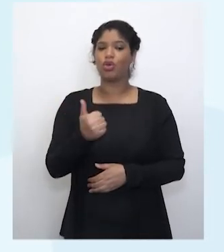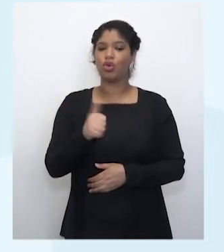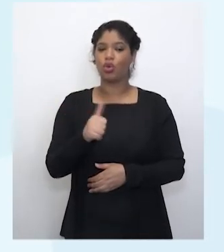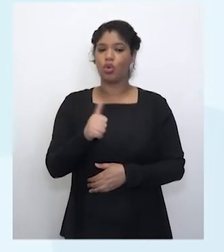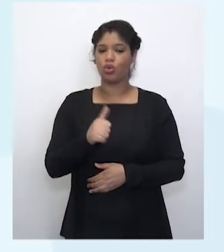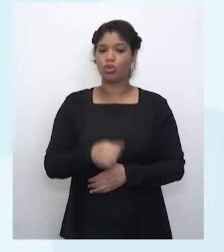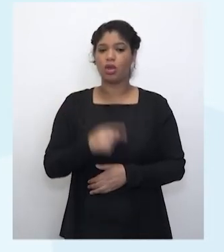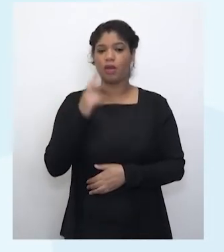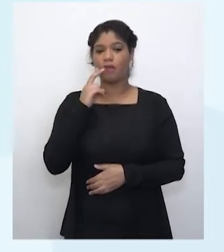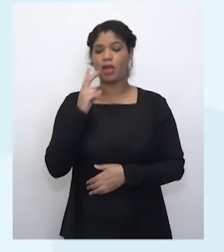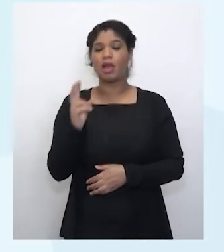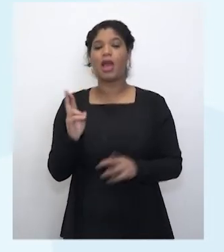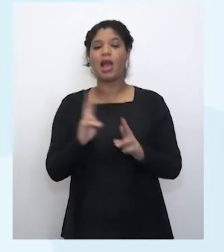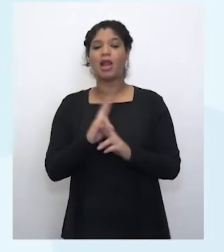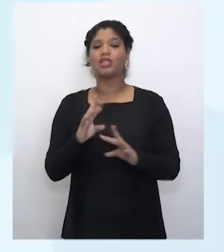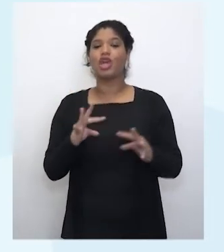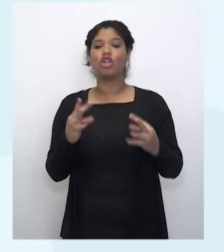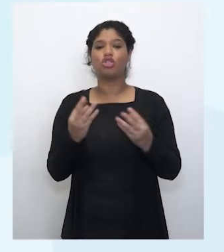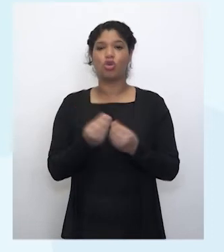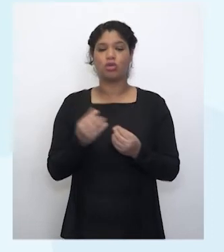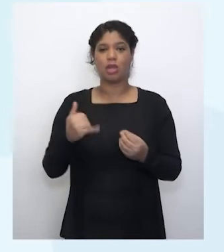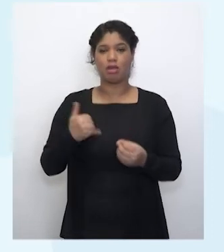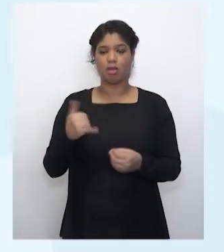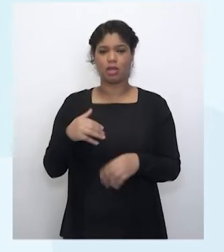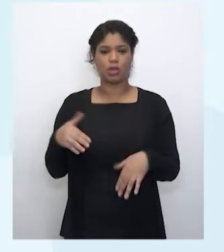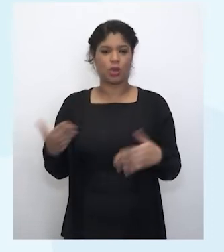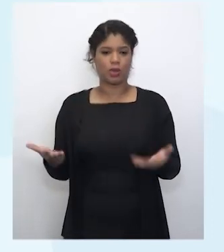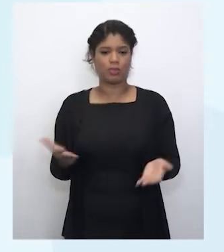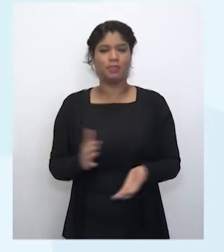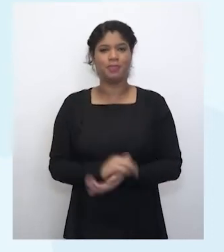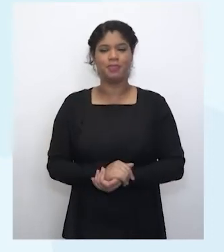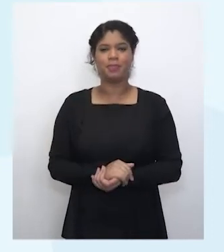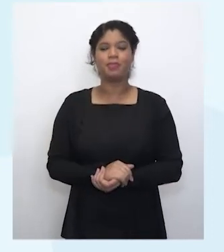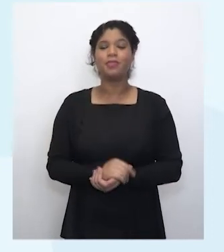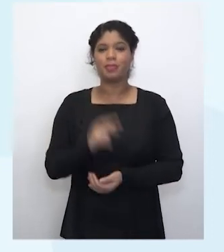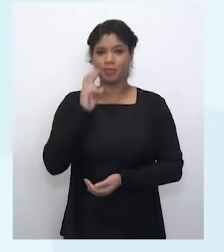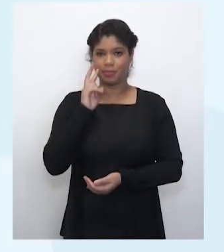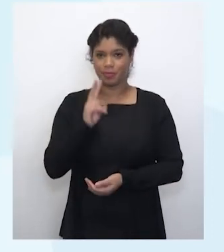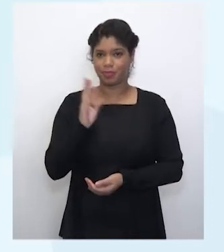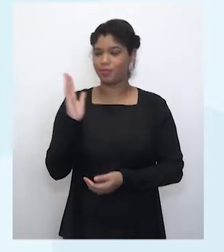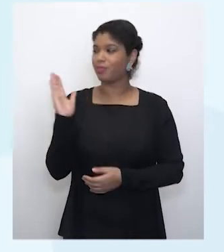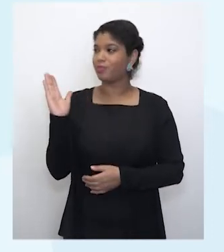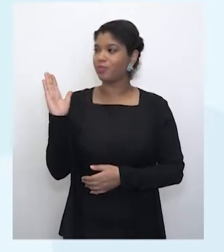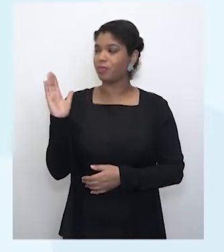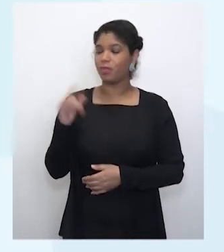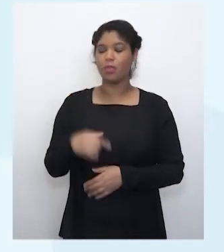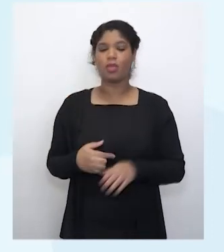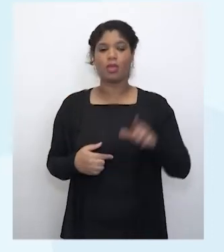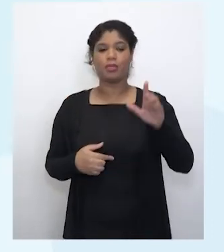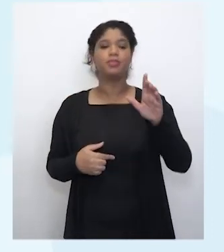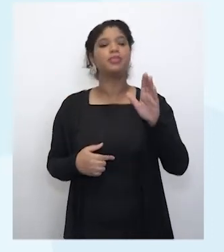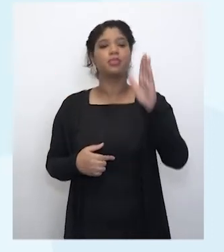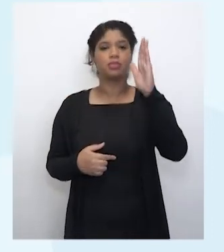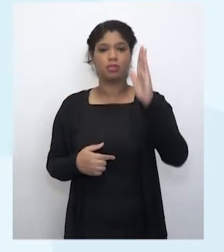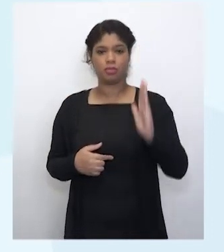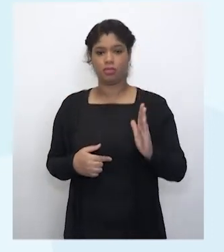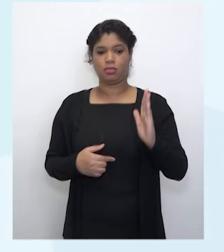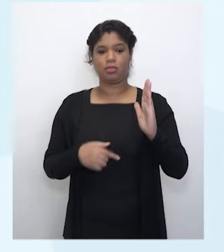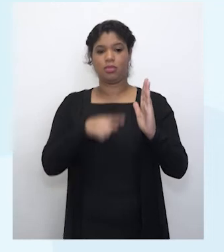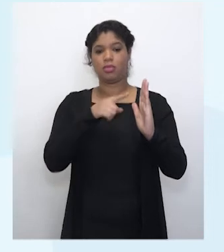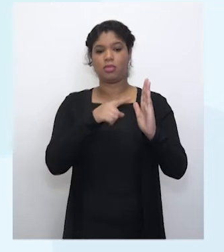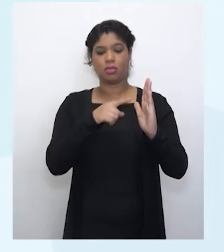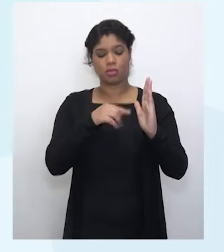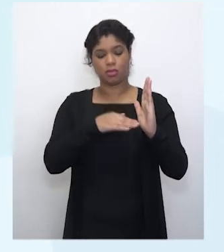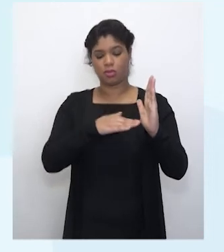ao total de jovens de todas as idades? Então, observe. No eixo da horizontal, você tem a idade,